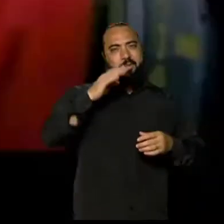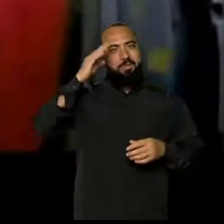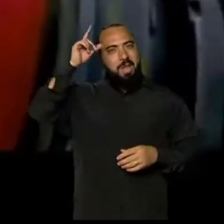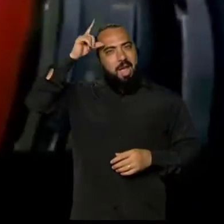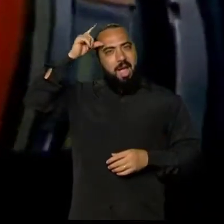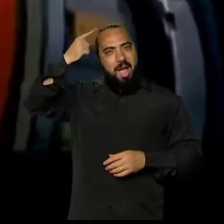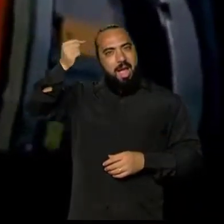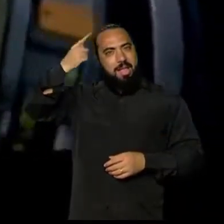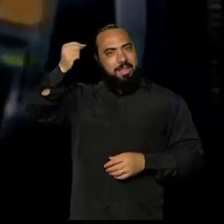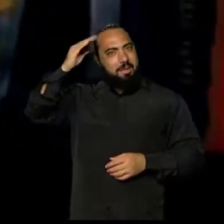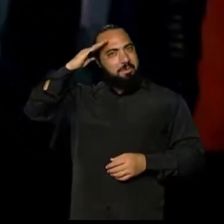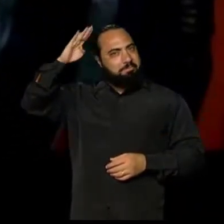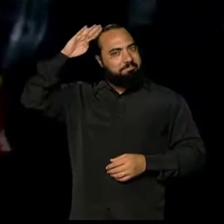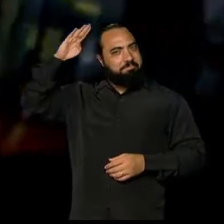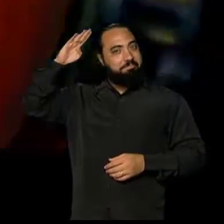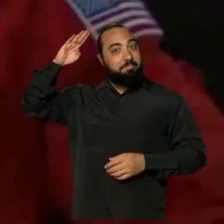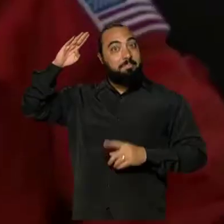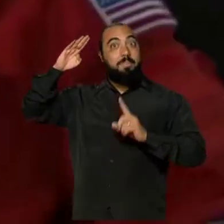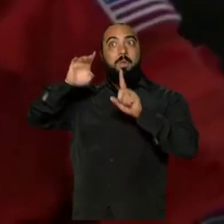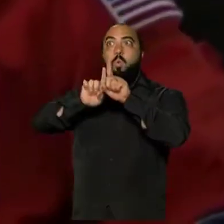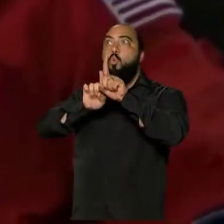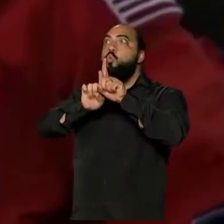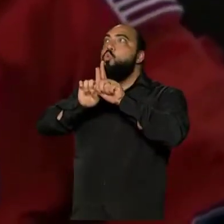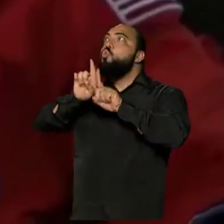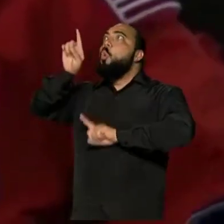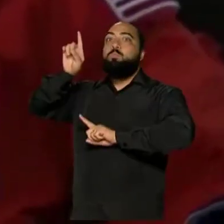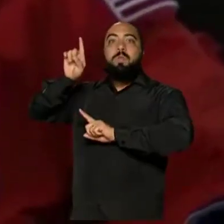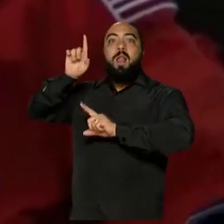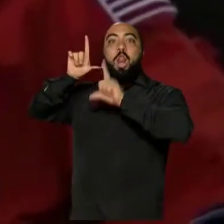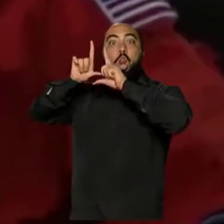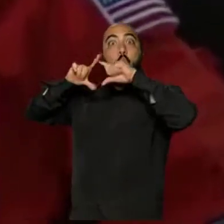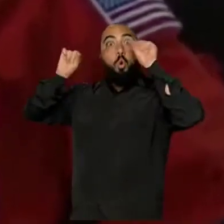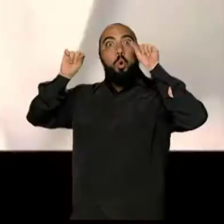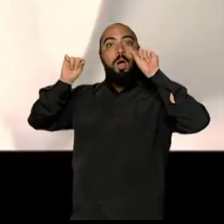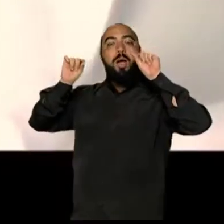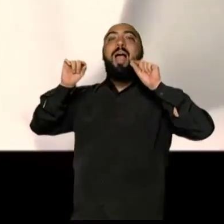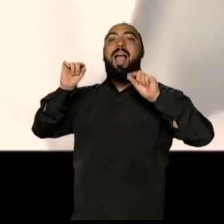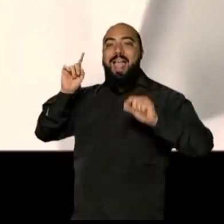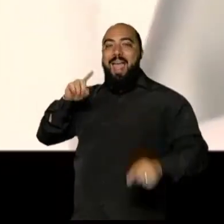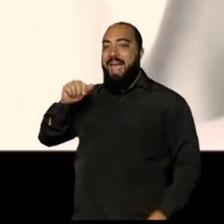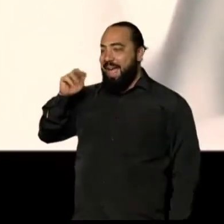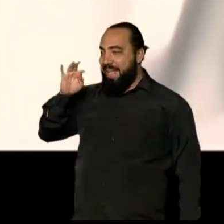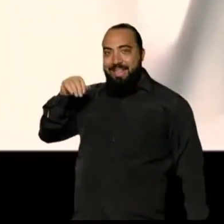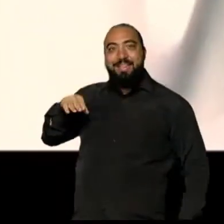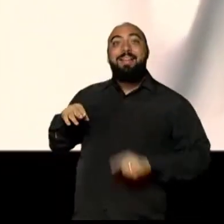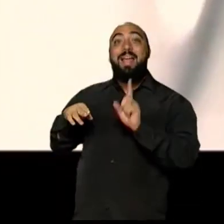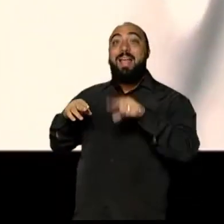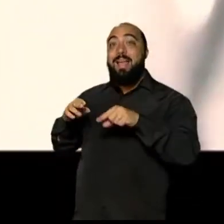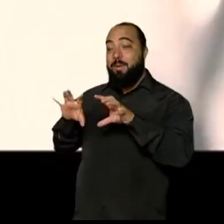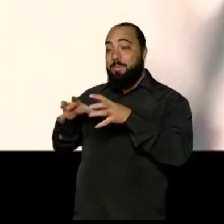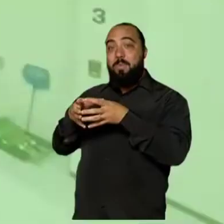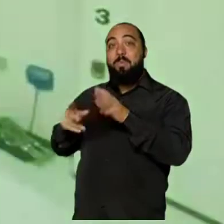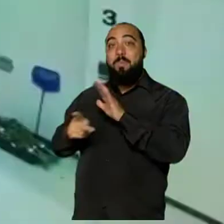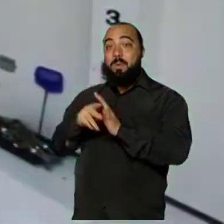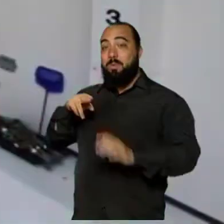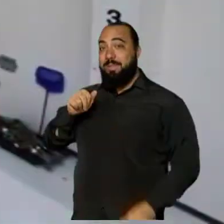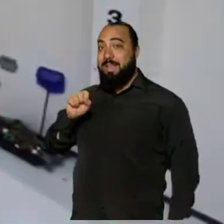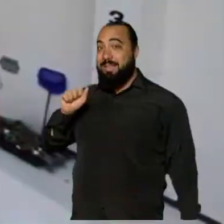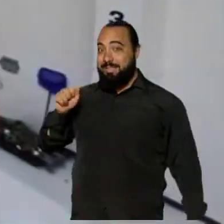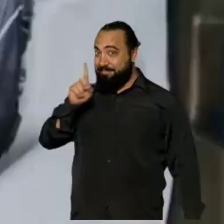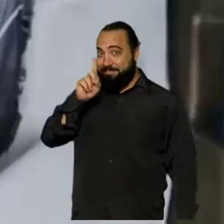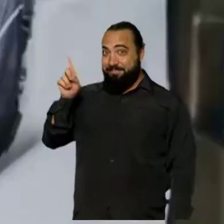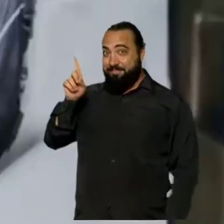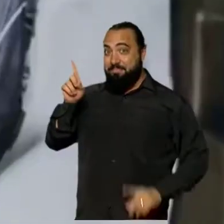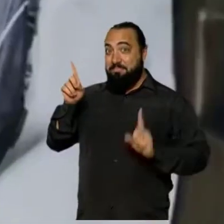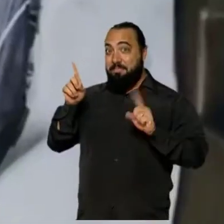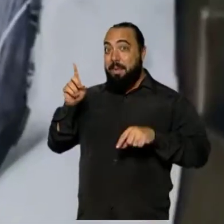acadêmico. Estão a caminho da Lua, como prever a missão Artemis, da Agência Espacial Norte-Americana, e que deve